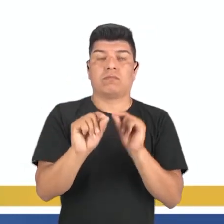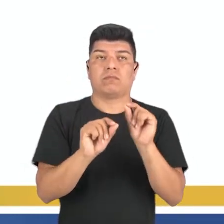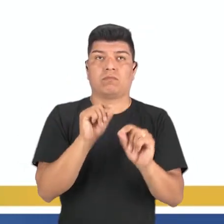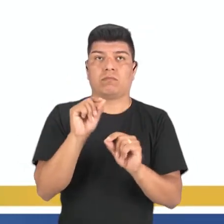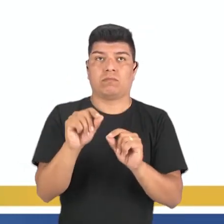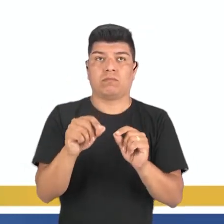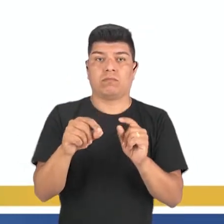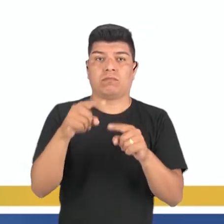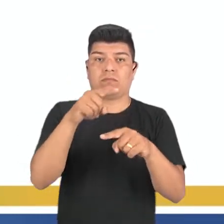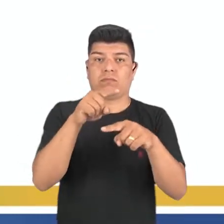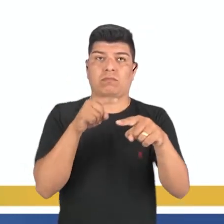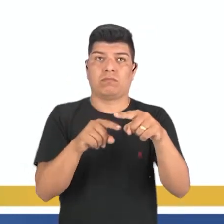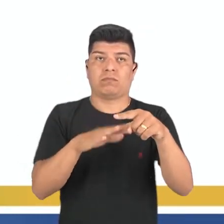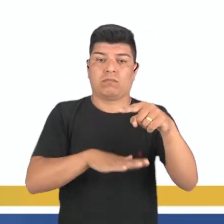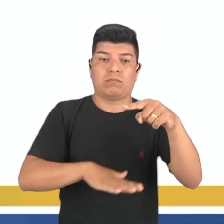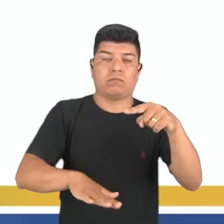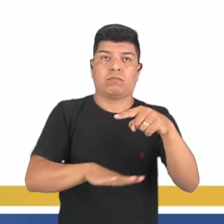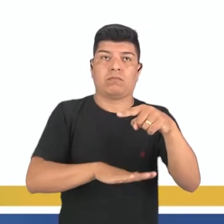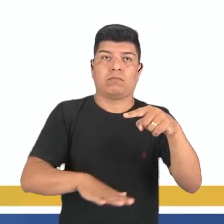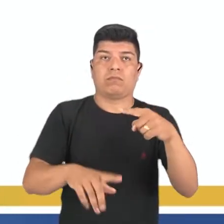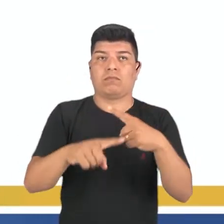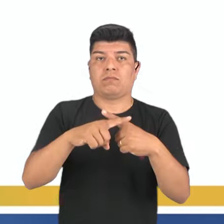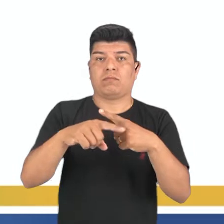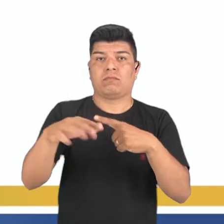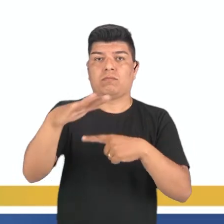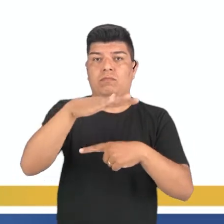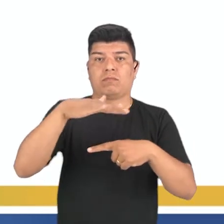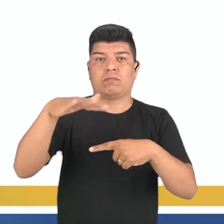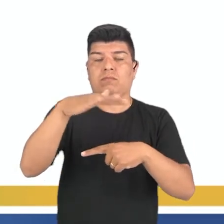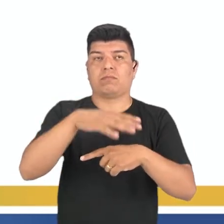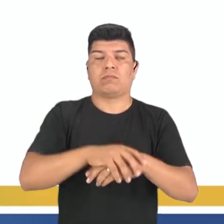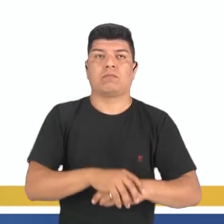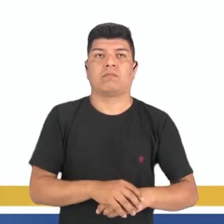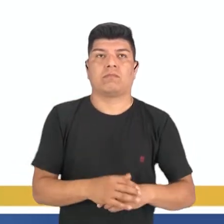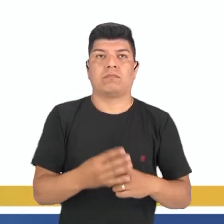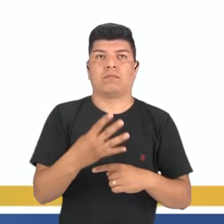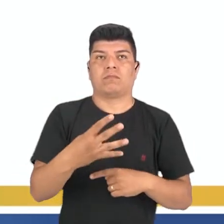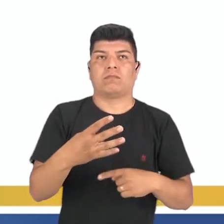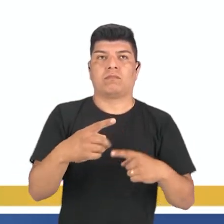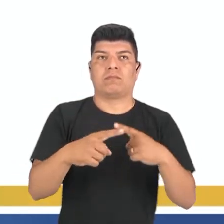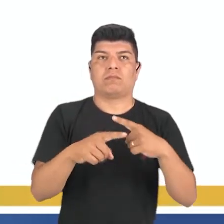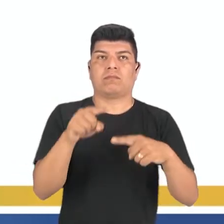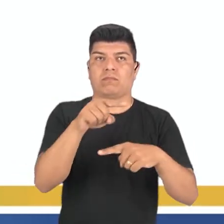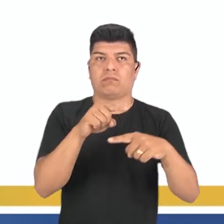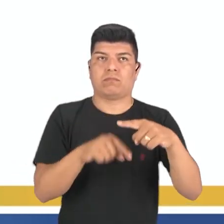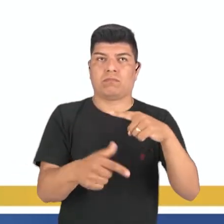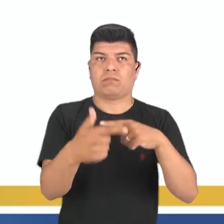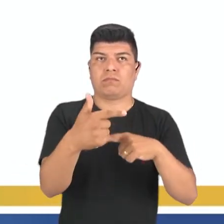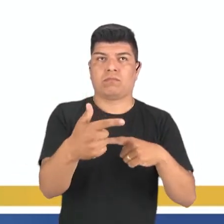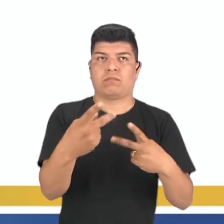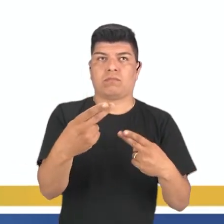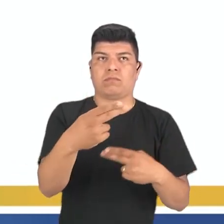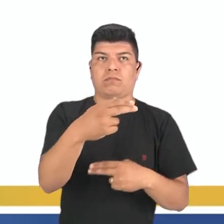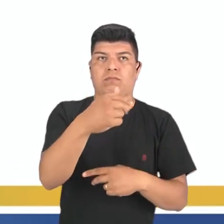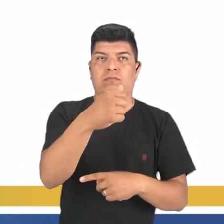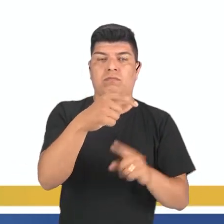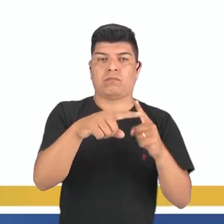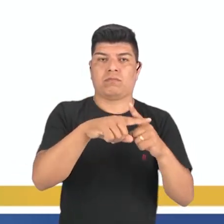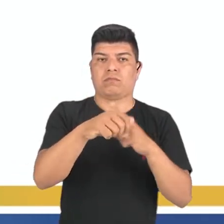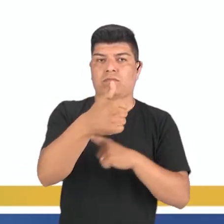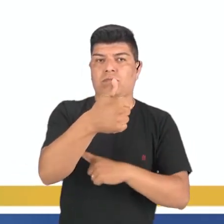processozinho, divide pelo de baixo e multiplica pelo de cima. 4 dividido para 2 é 2, 2 vezes